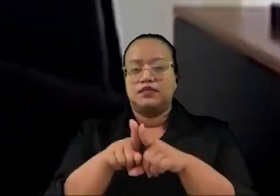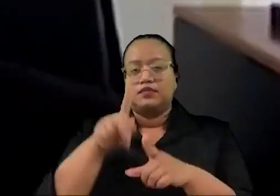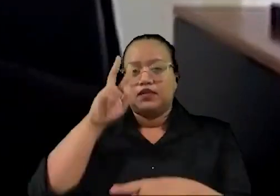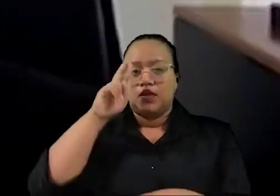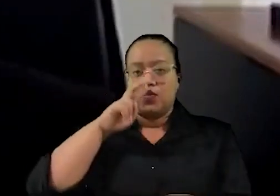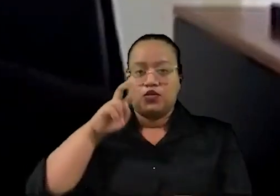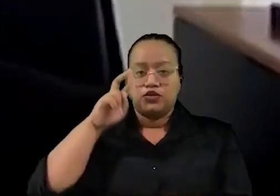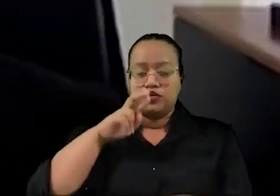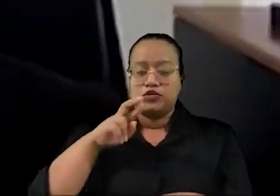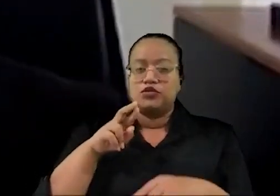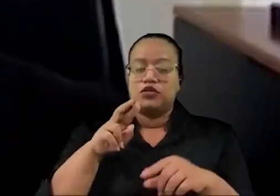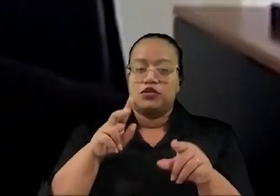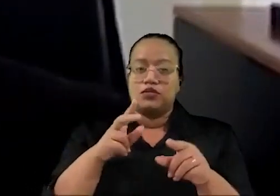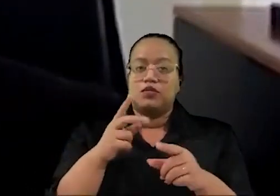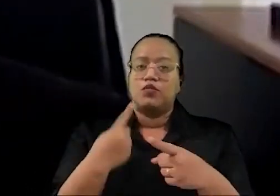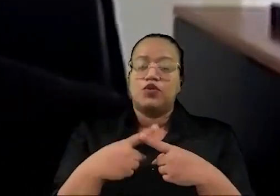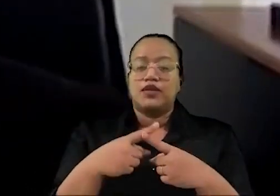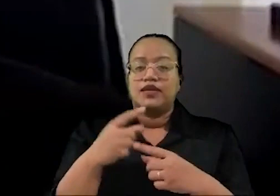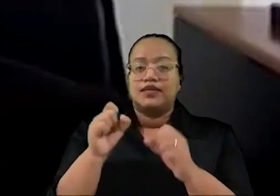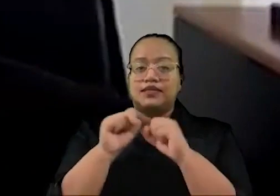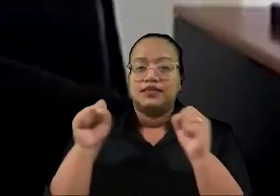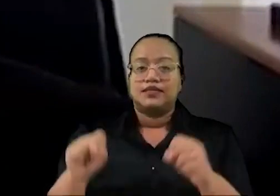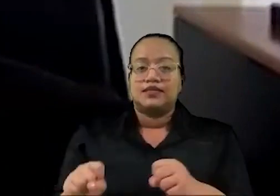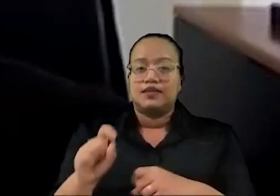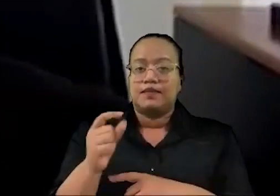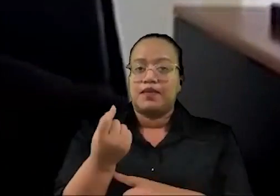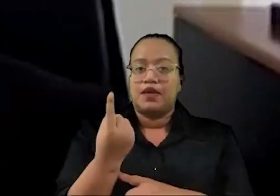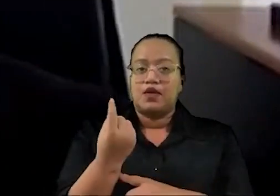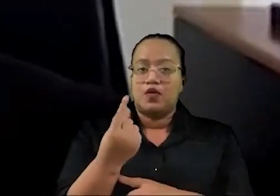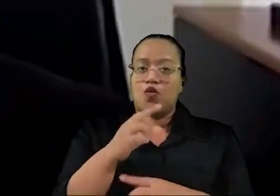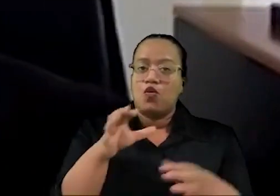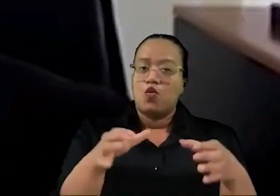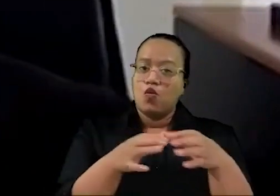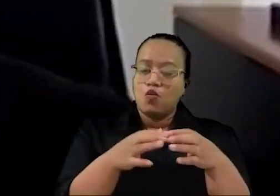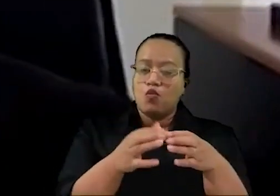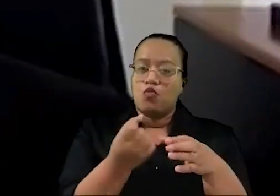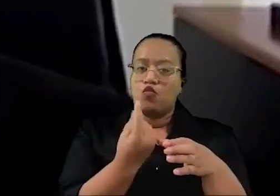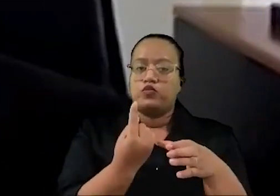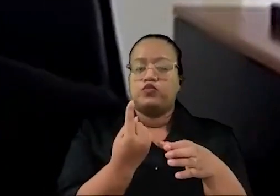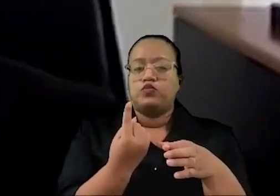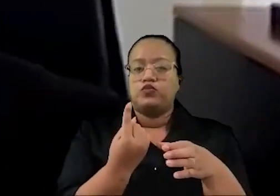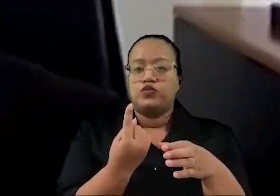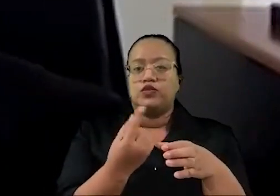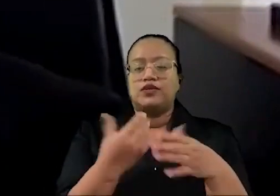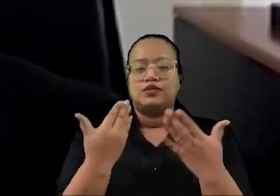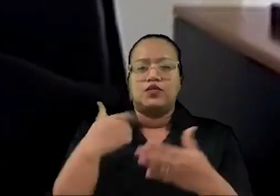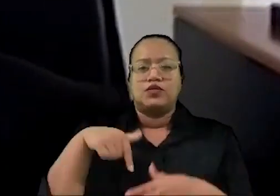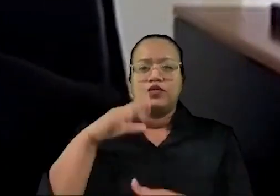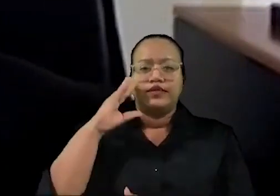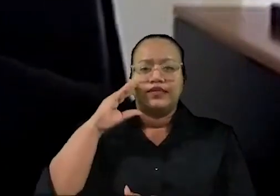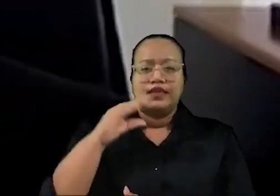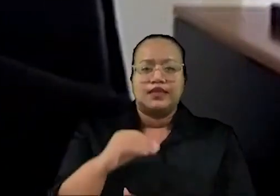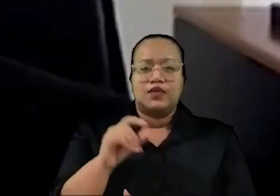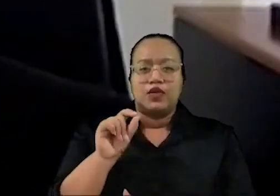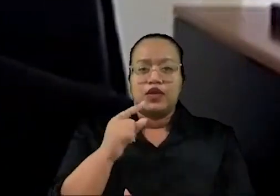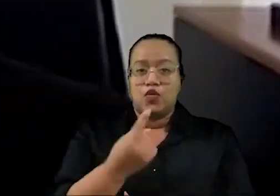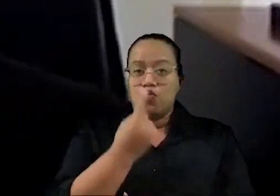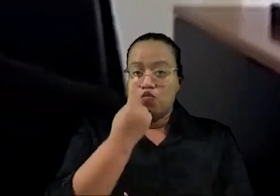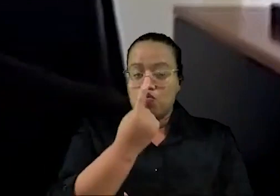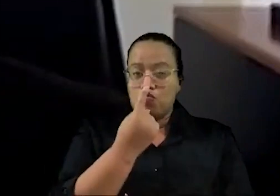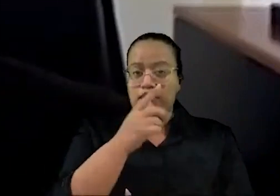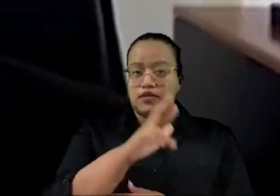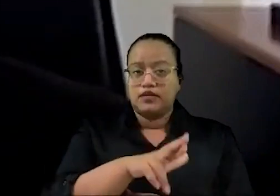só, na verdade, a equipe, melhor dizendo, é uma só, né? Então, a gente entendeu que, ao ter um interlocutor, isso facilita e